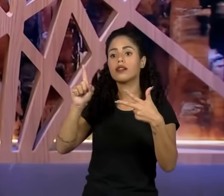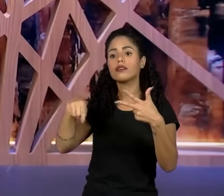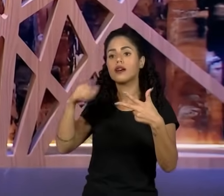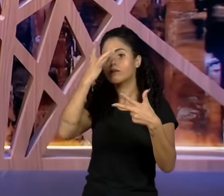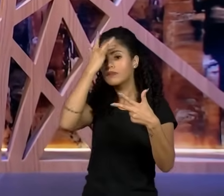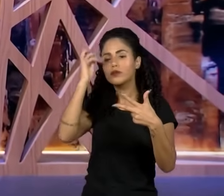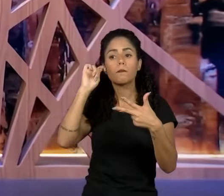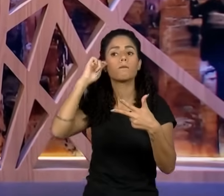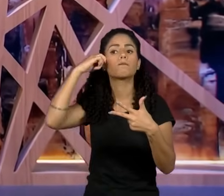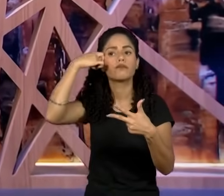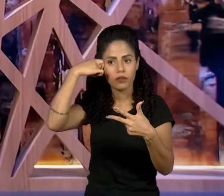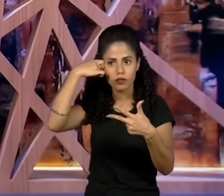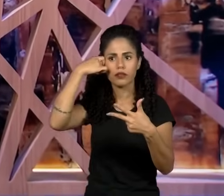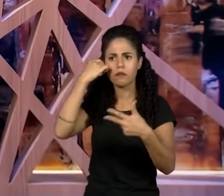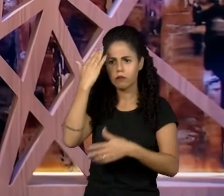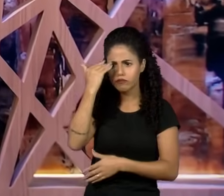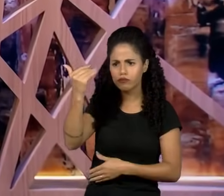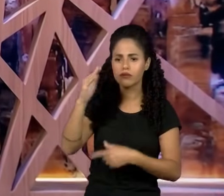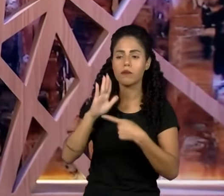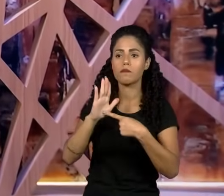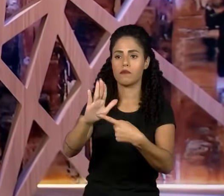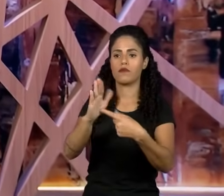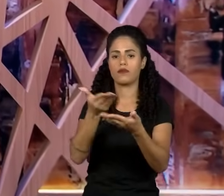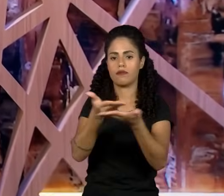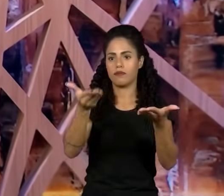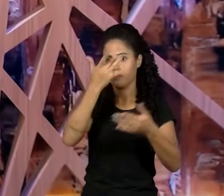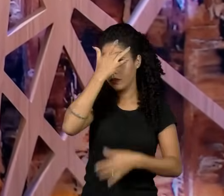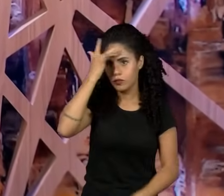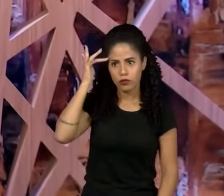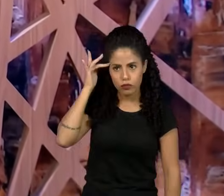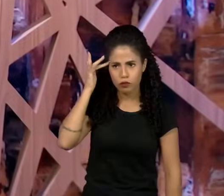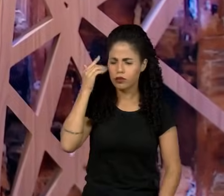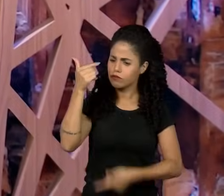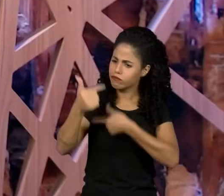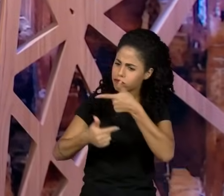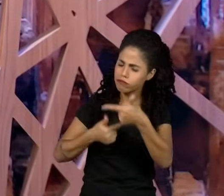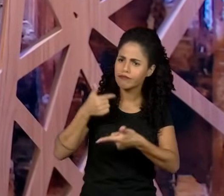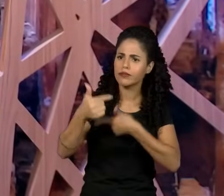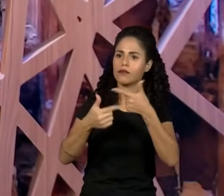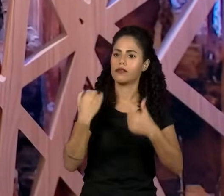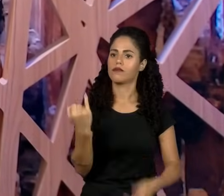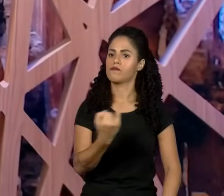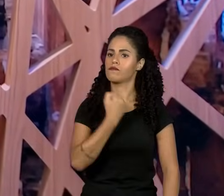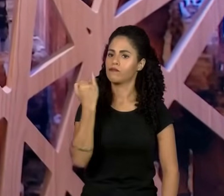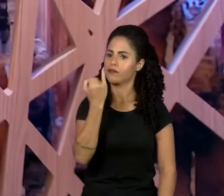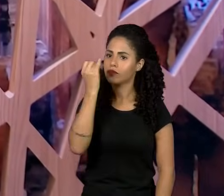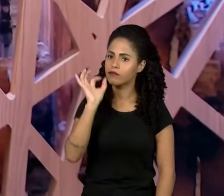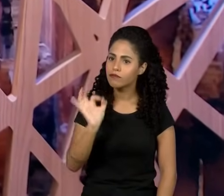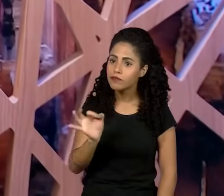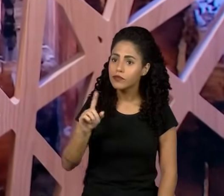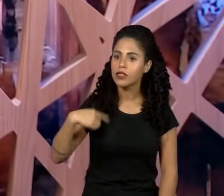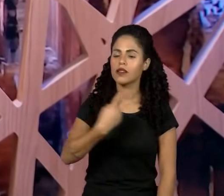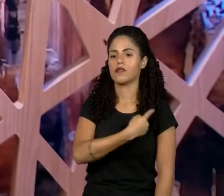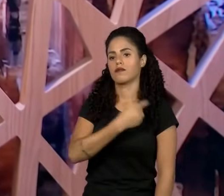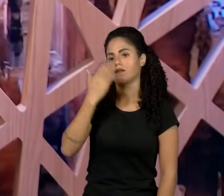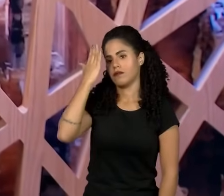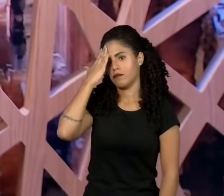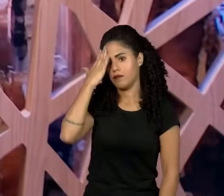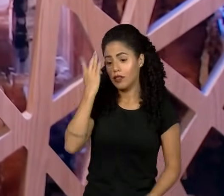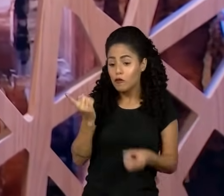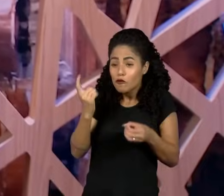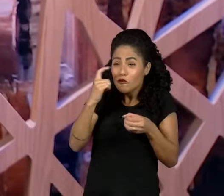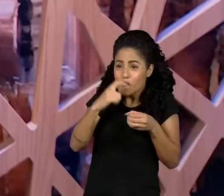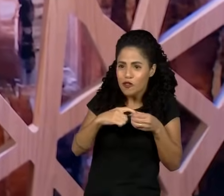com reconhecimento, um trabalho reconhecido. Então, eu acho que isso é um dos indicadores do que a gente também está chamando de nova